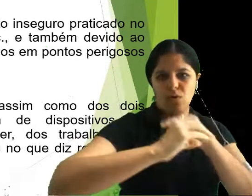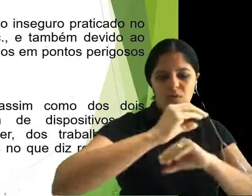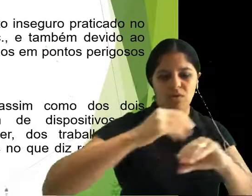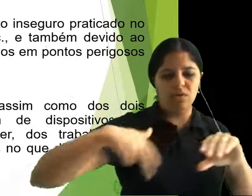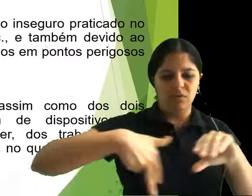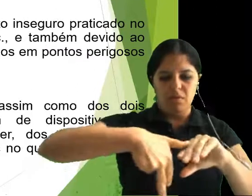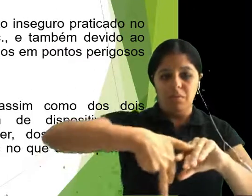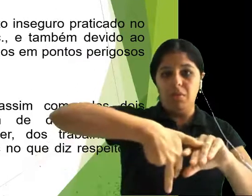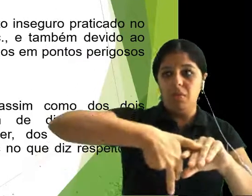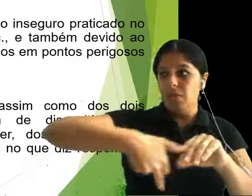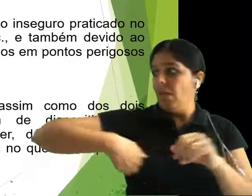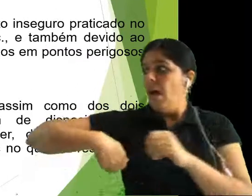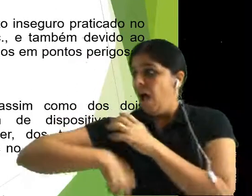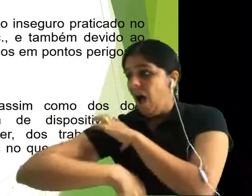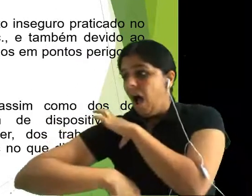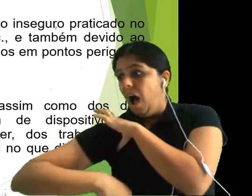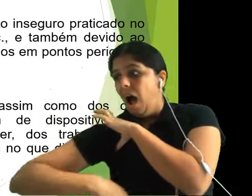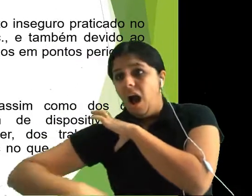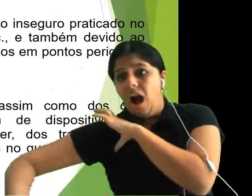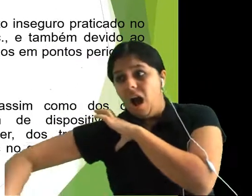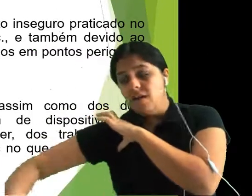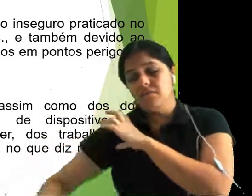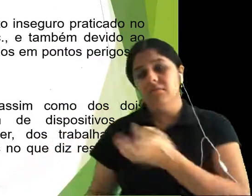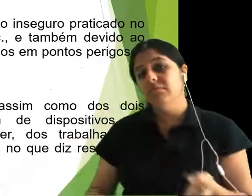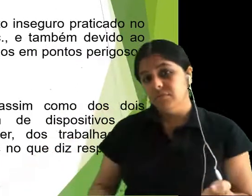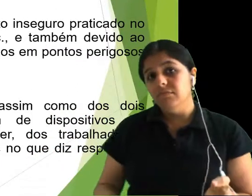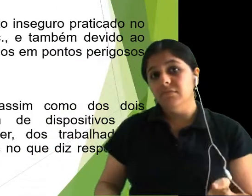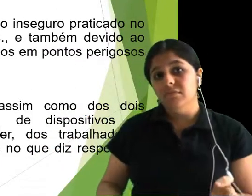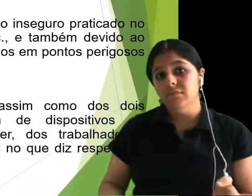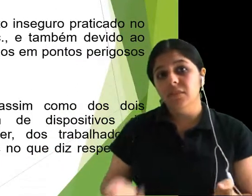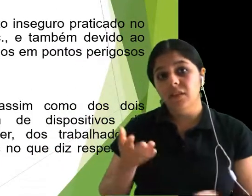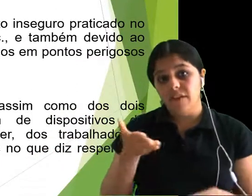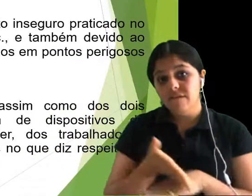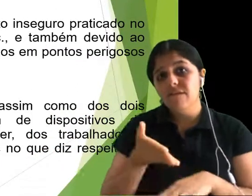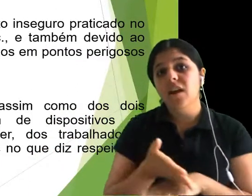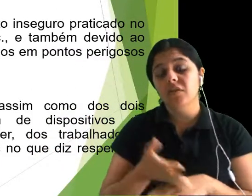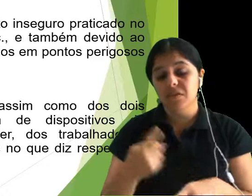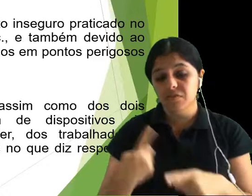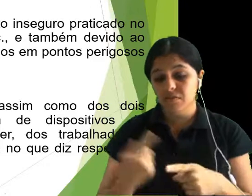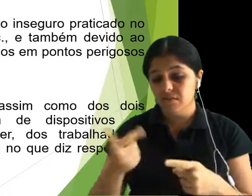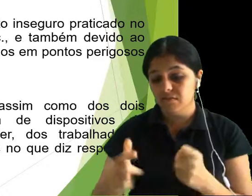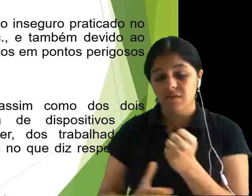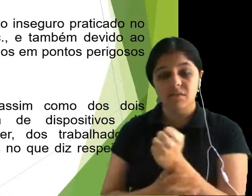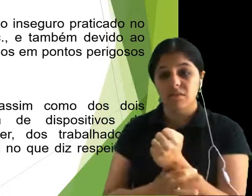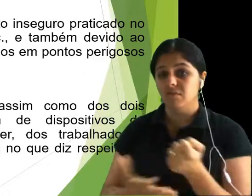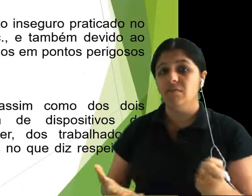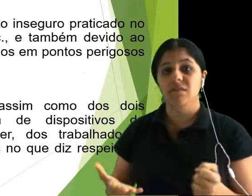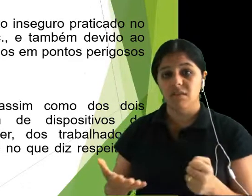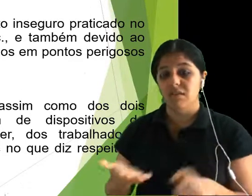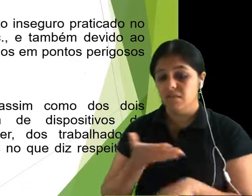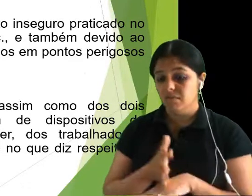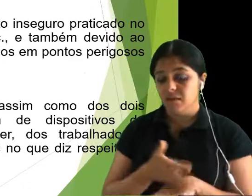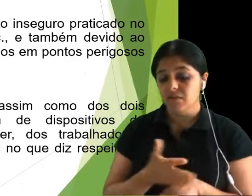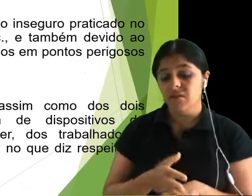você. Tá? Esse tipo de acidente é relativamente frequente devido ao ato inseguro praticado no manuseio